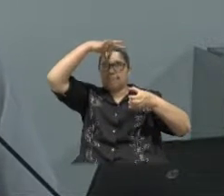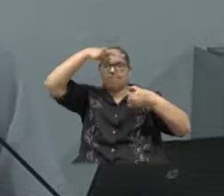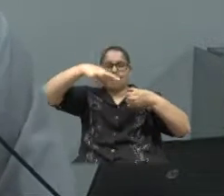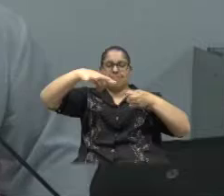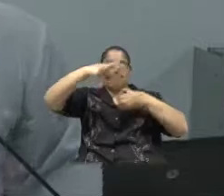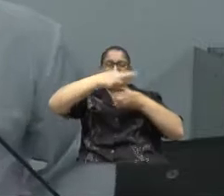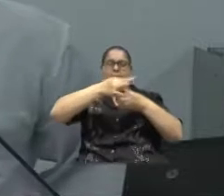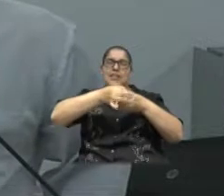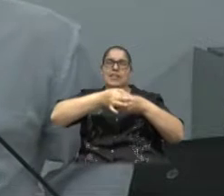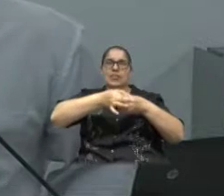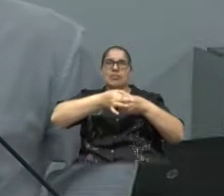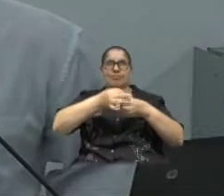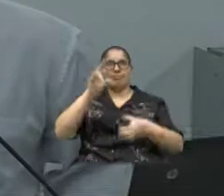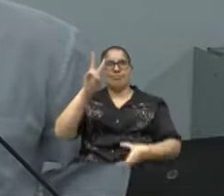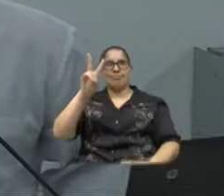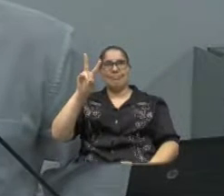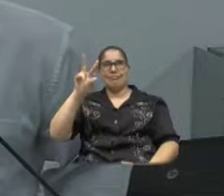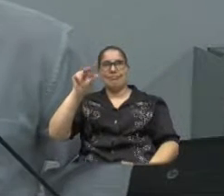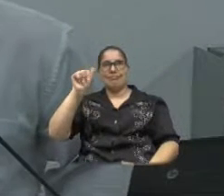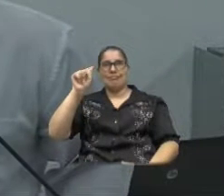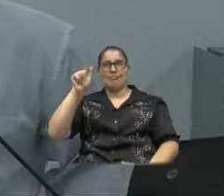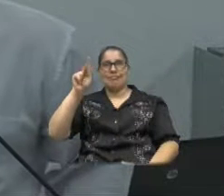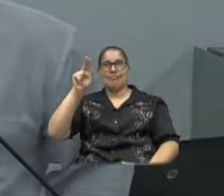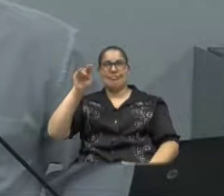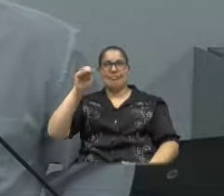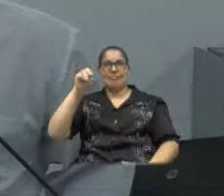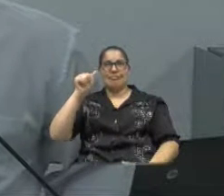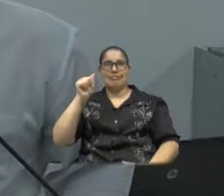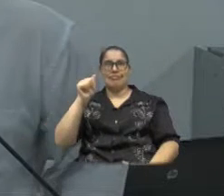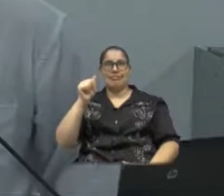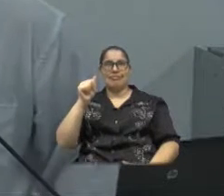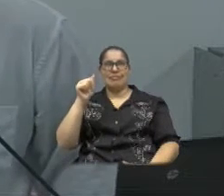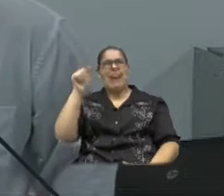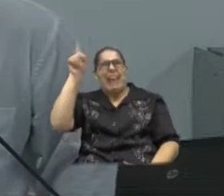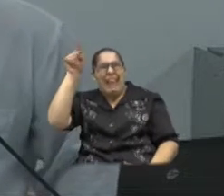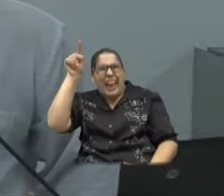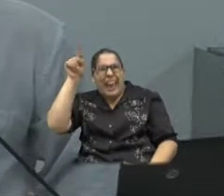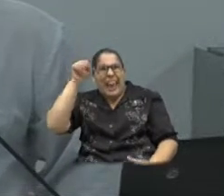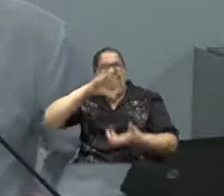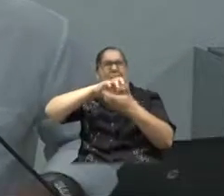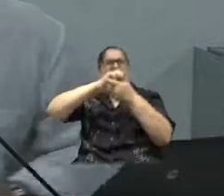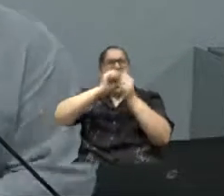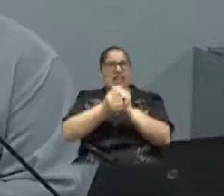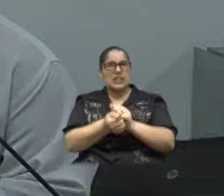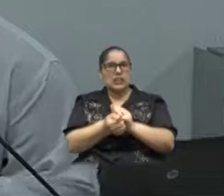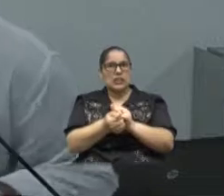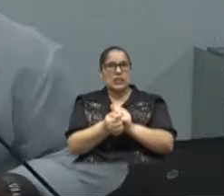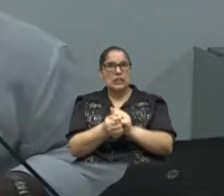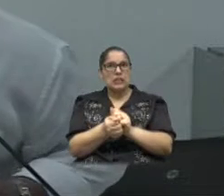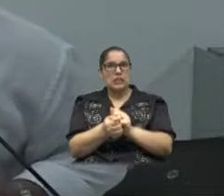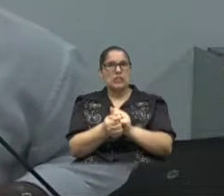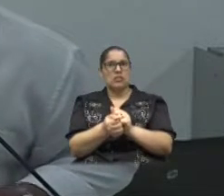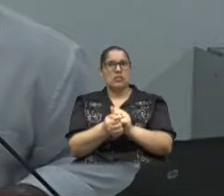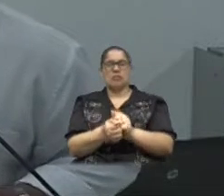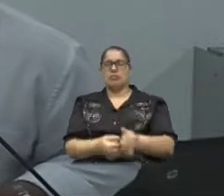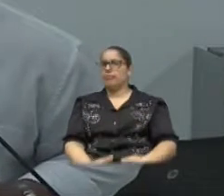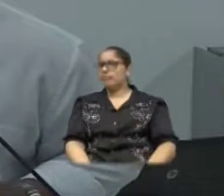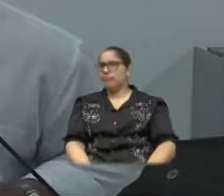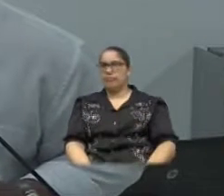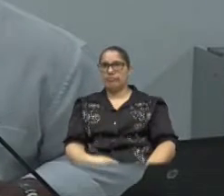É arte. É pura arte isso aqui, doutor Rafael. Isso aqui é arte. Nós que somos um bando